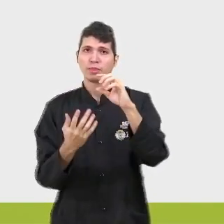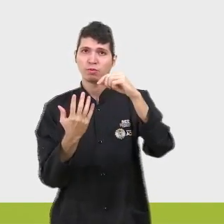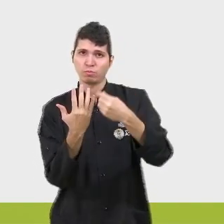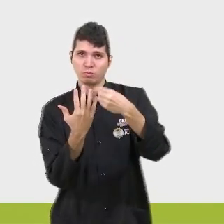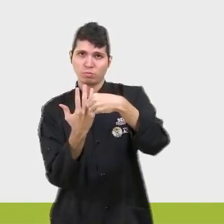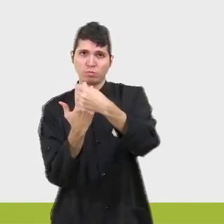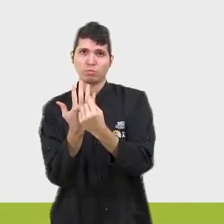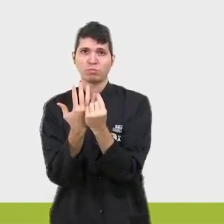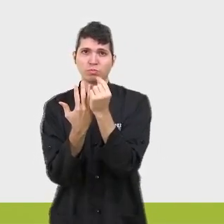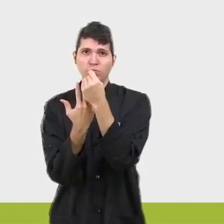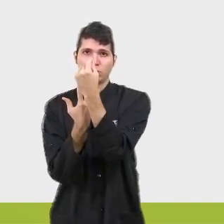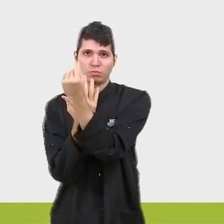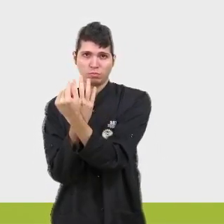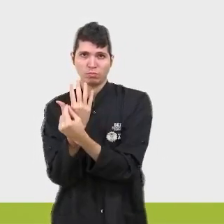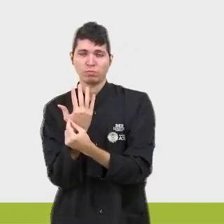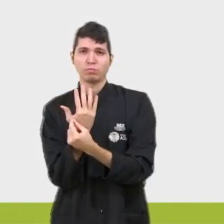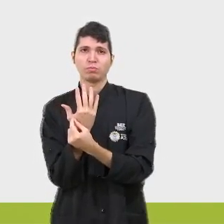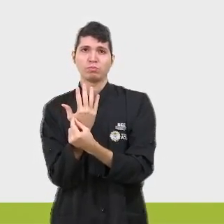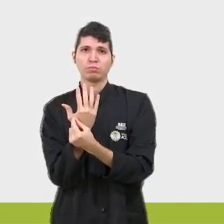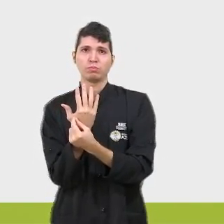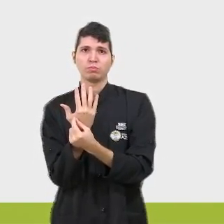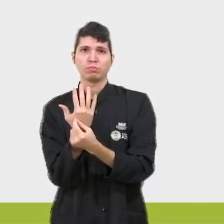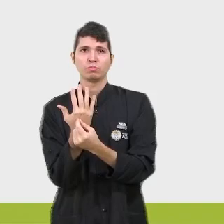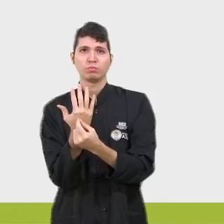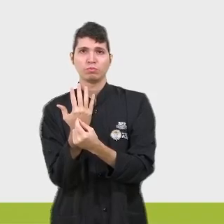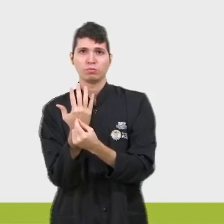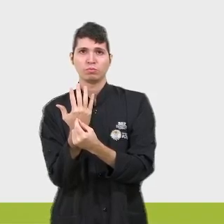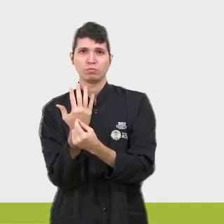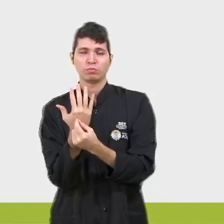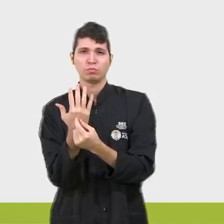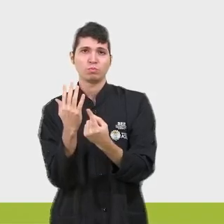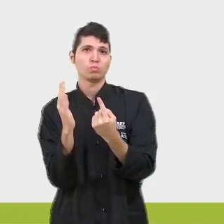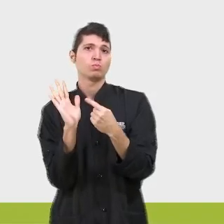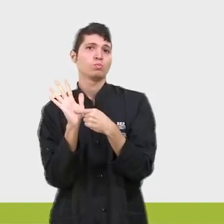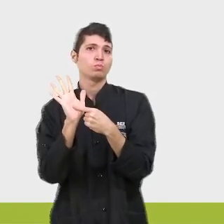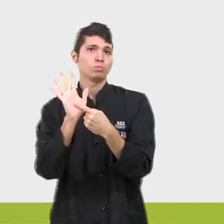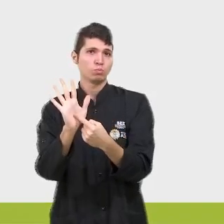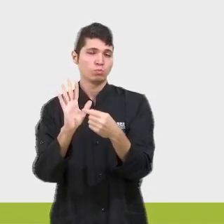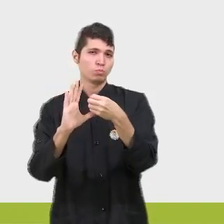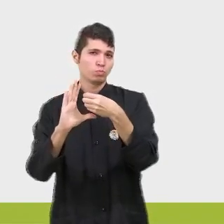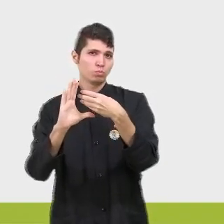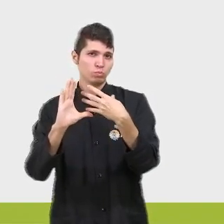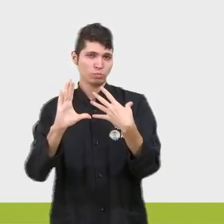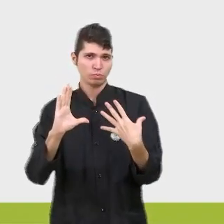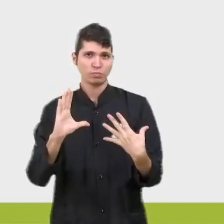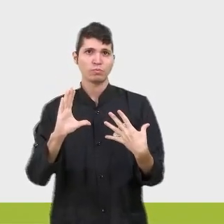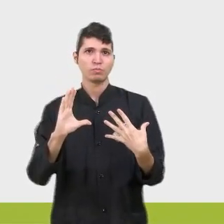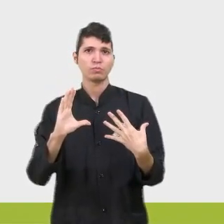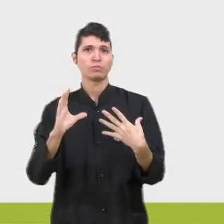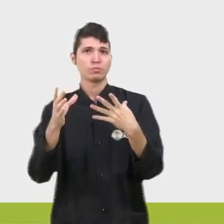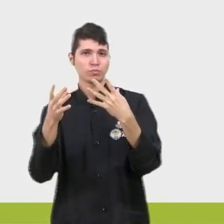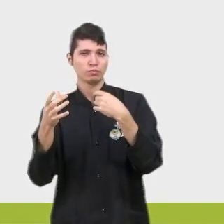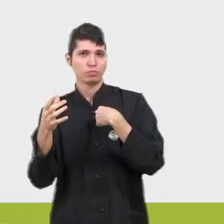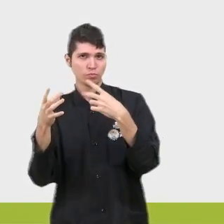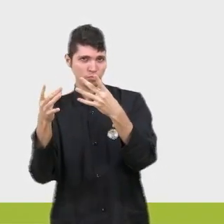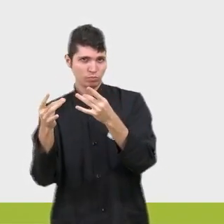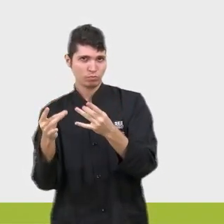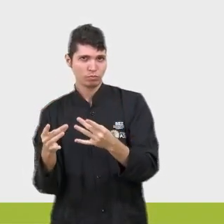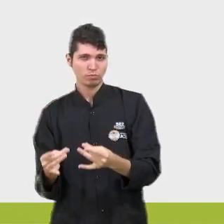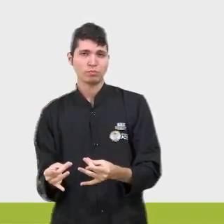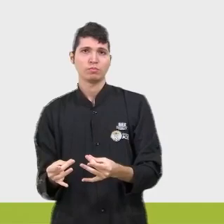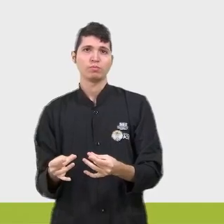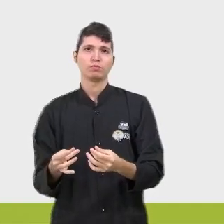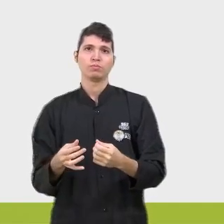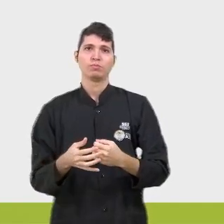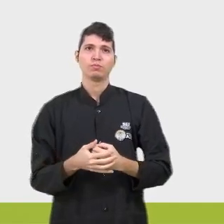Aí aqui, briófitas, elas apresentam as características que eu descrevi para vocês.